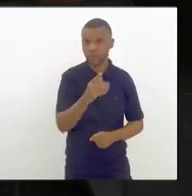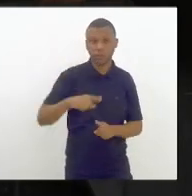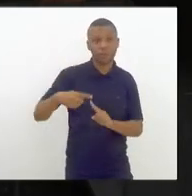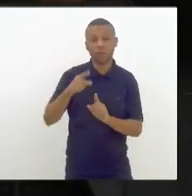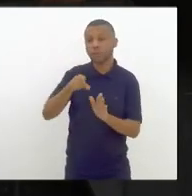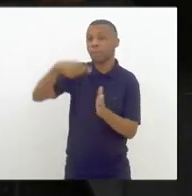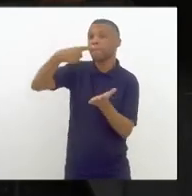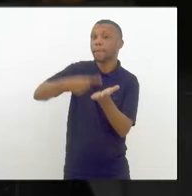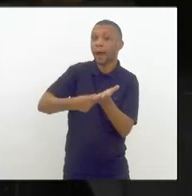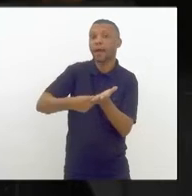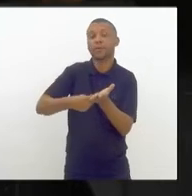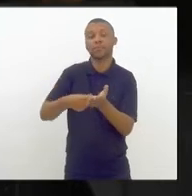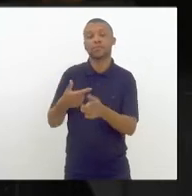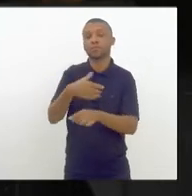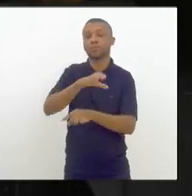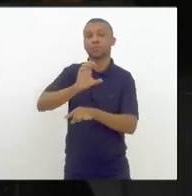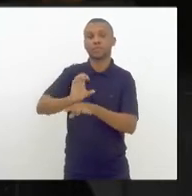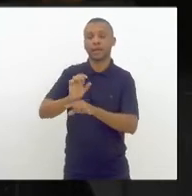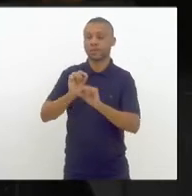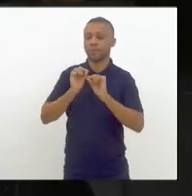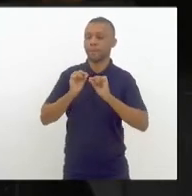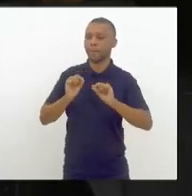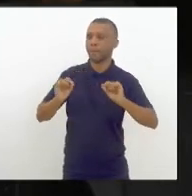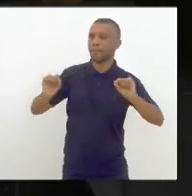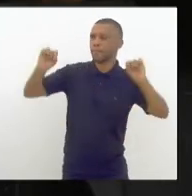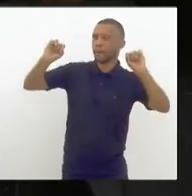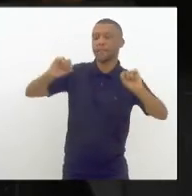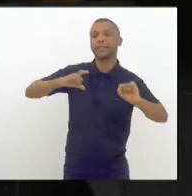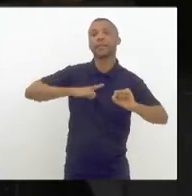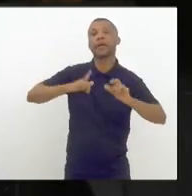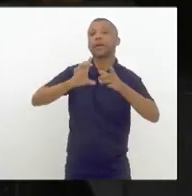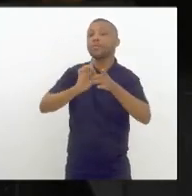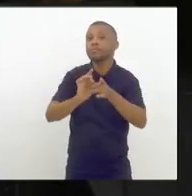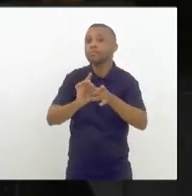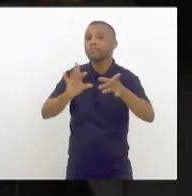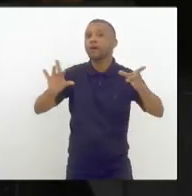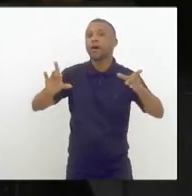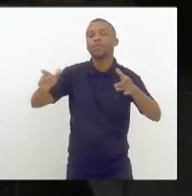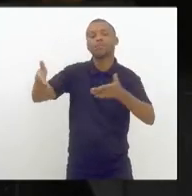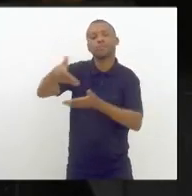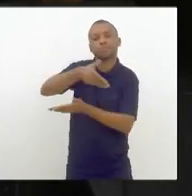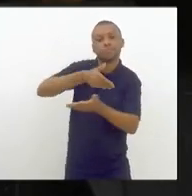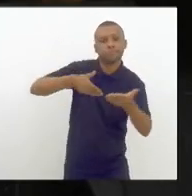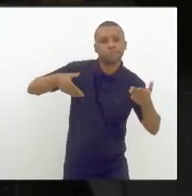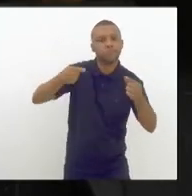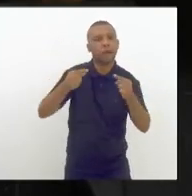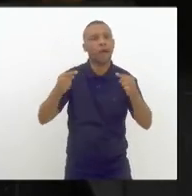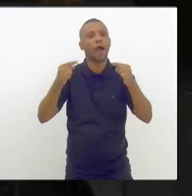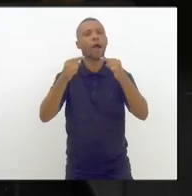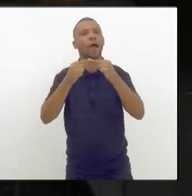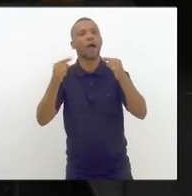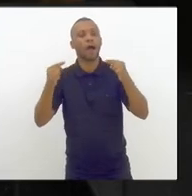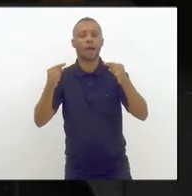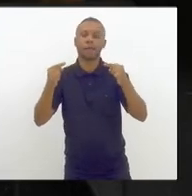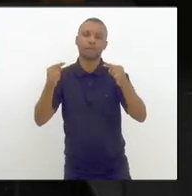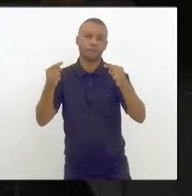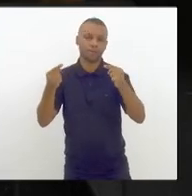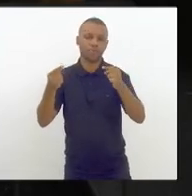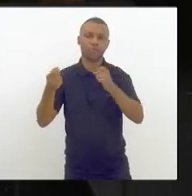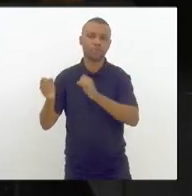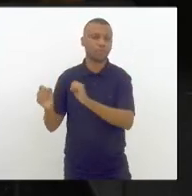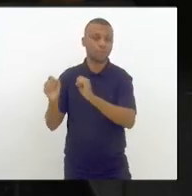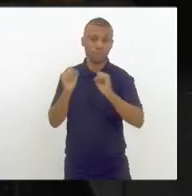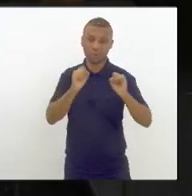e que agem Independência Harmonia entre os poderes constituídos como fizemos